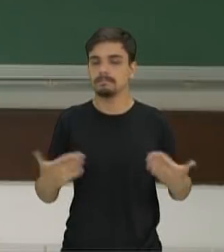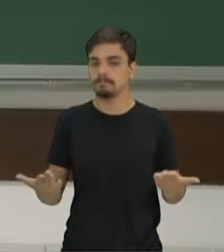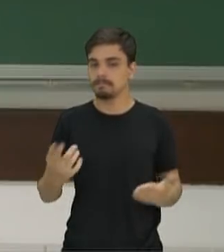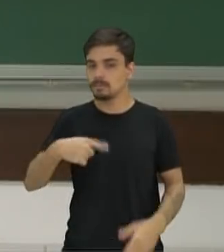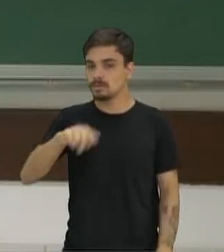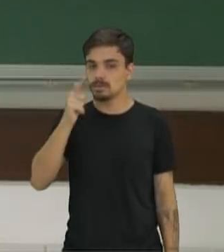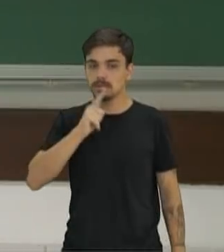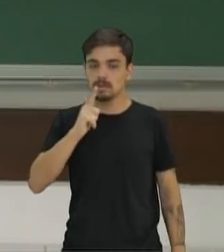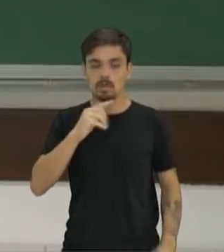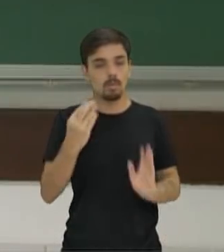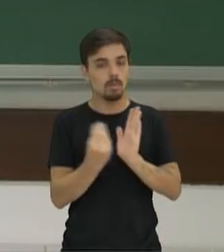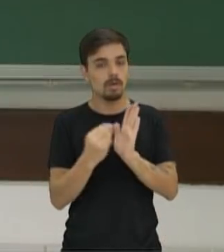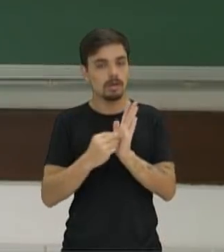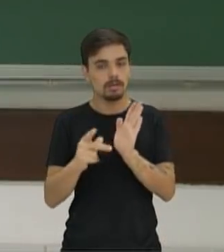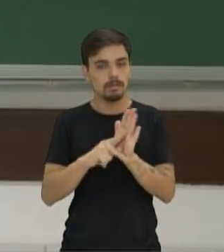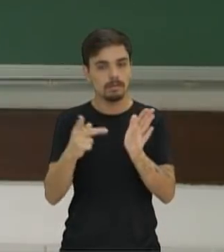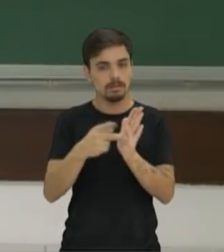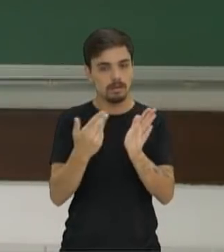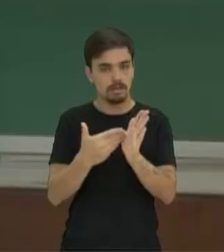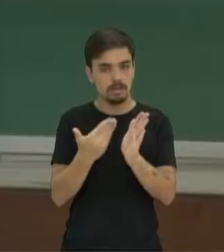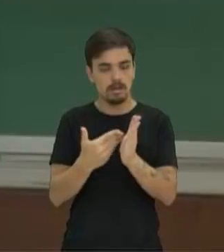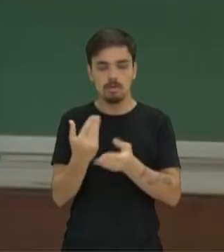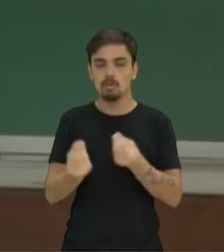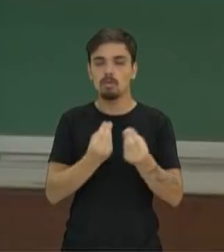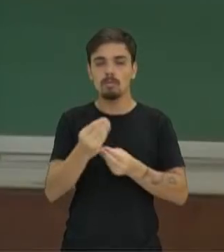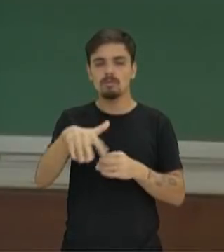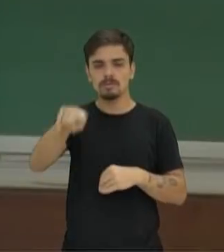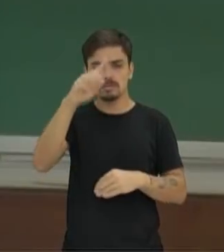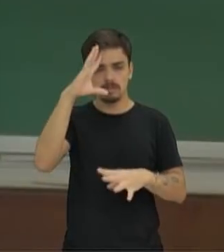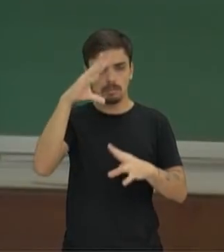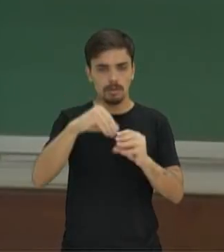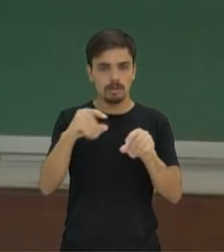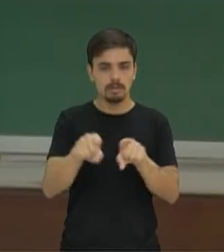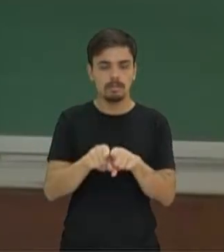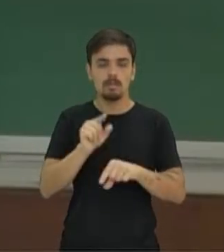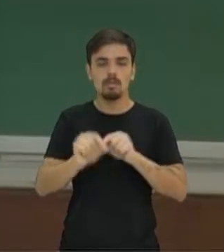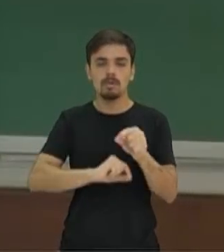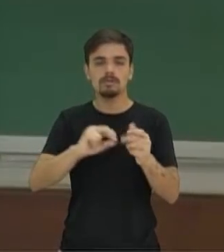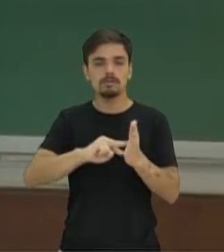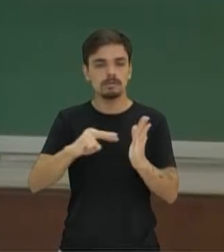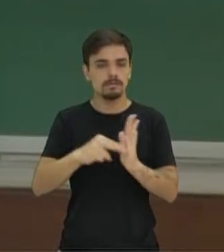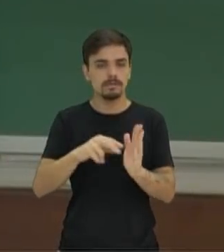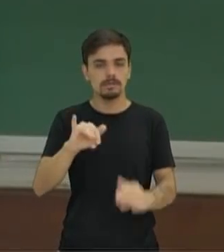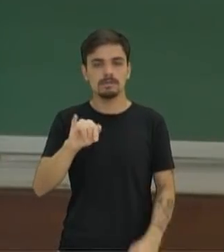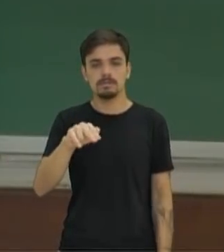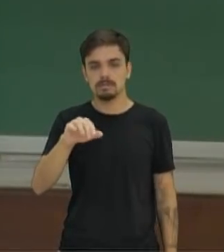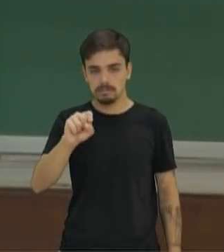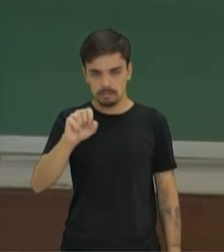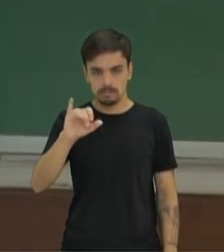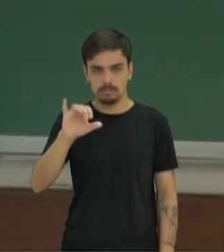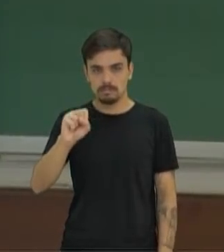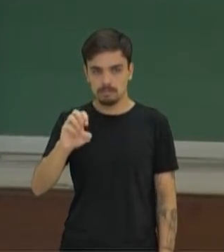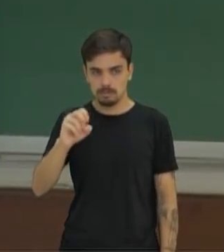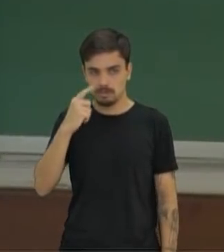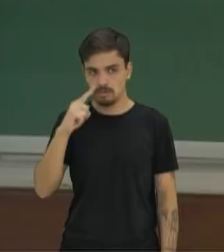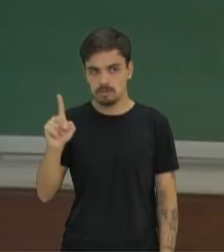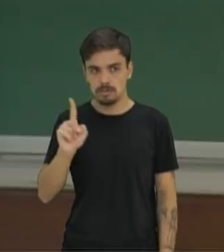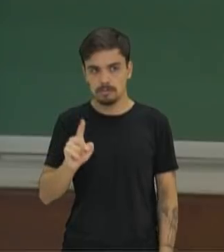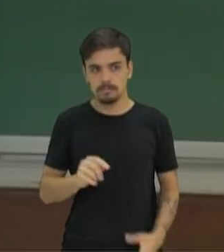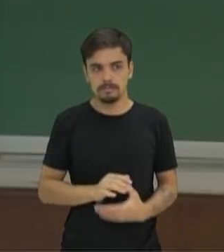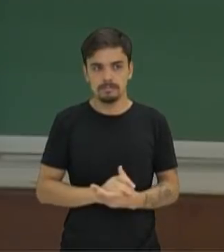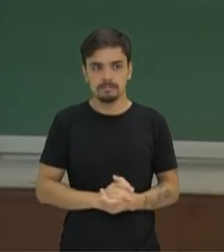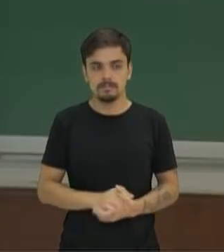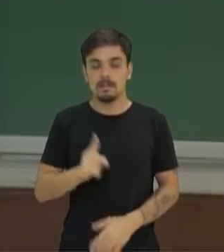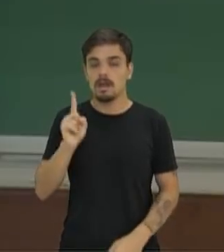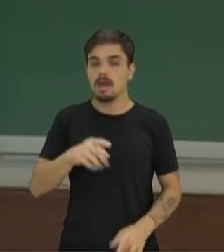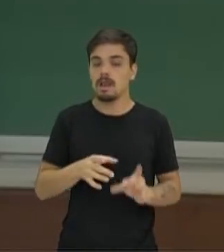Então, conseguiram colocar aí no caderno de vocês como que vocês compreendem o que diz esse inciso? Então, o inciso diz assim, ó: é